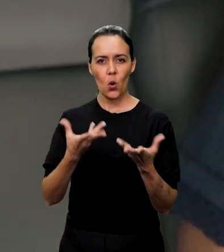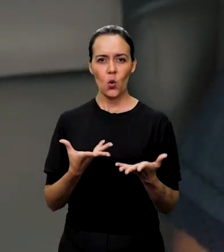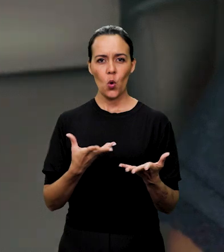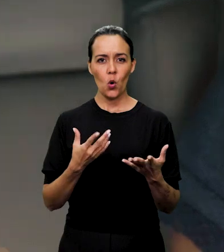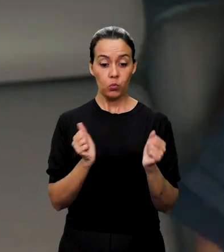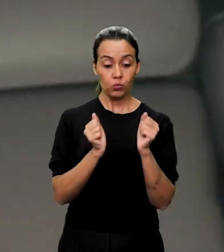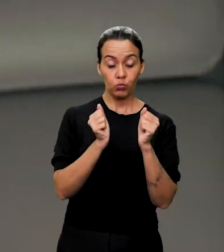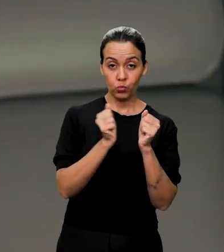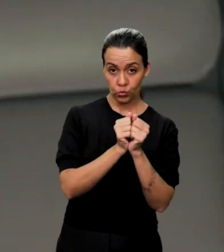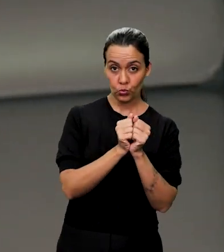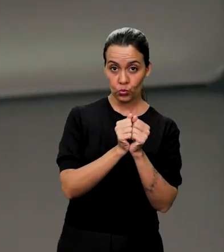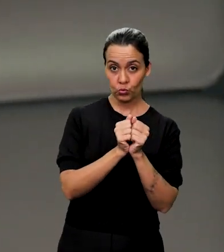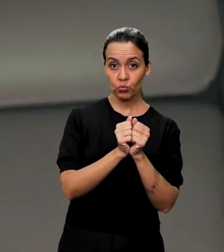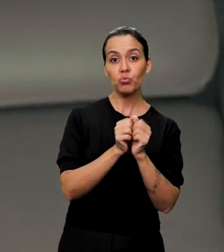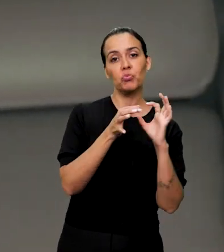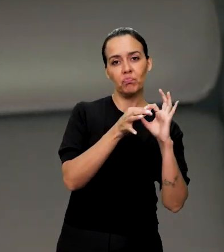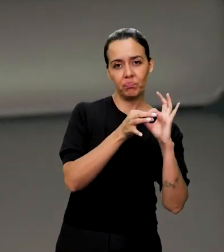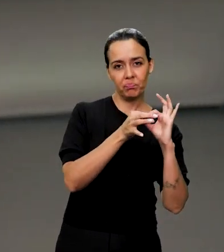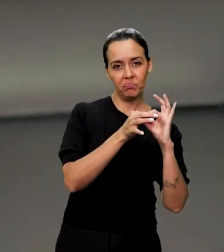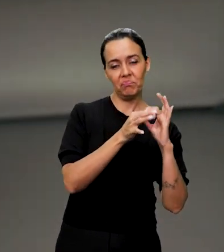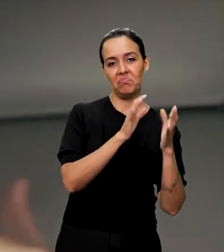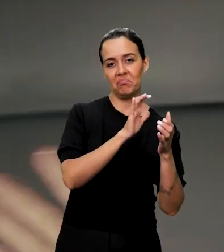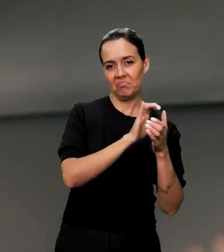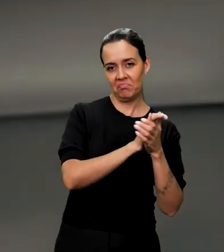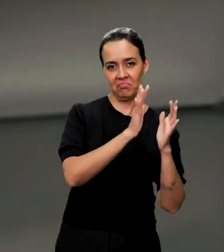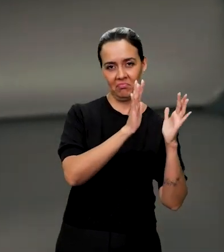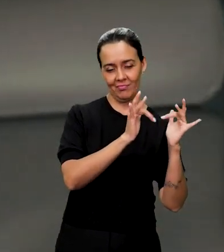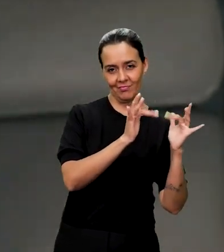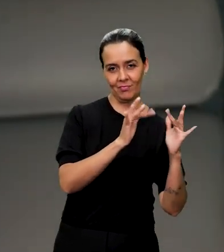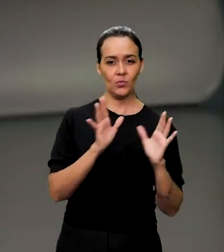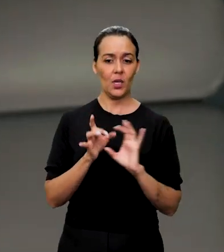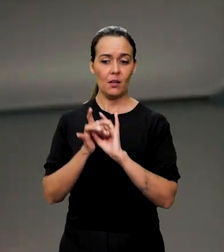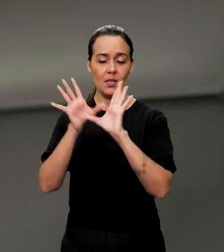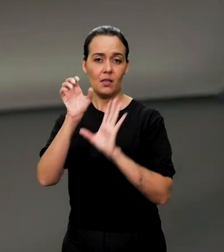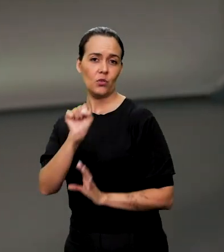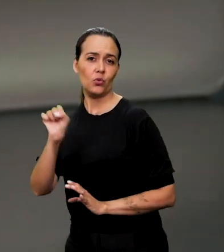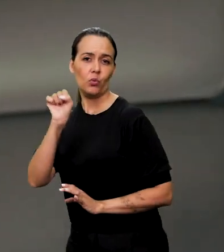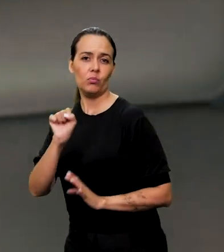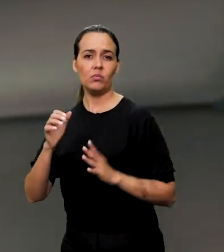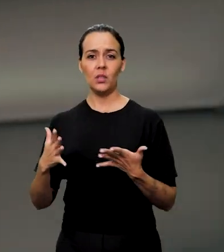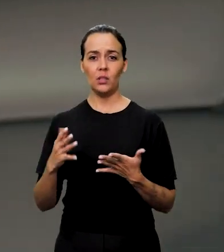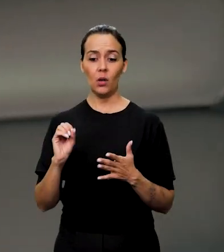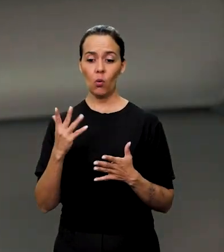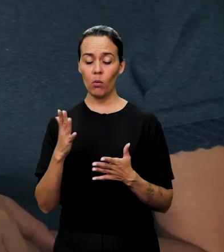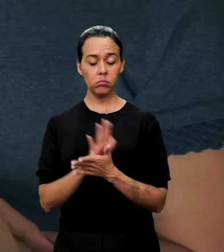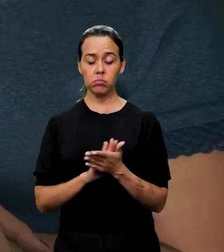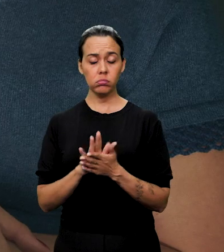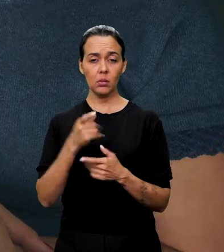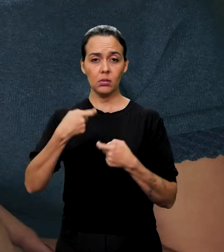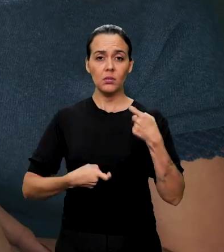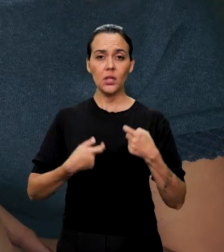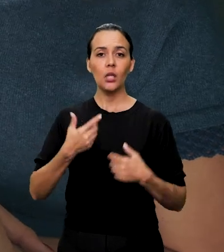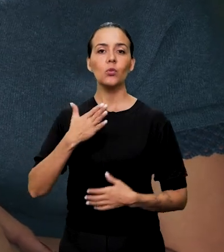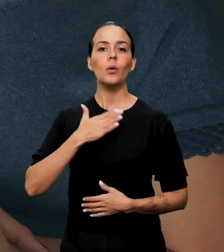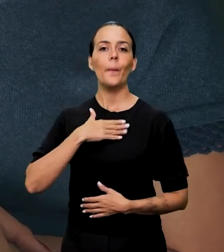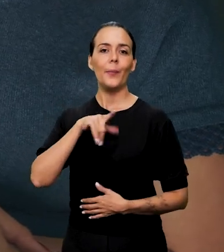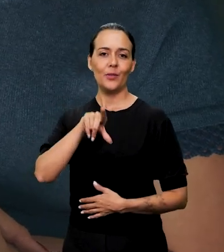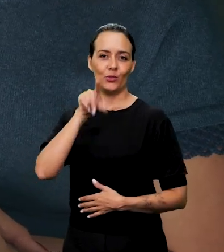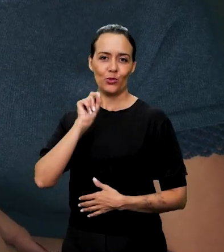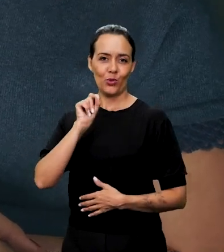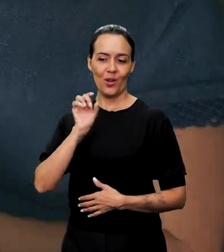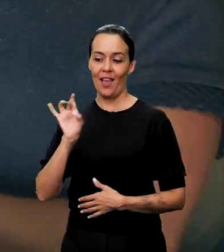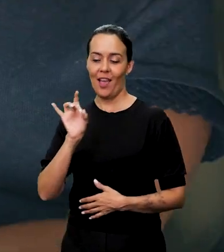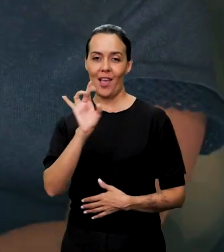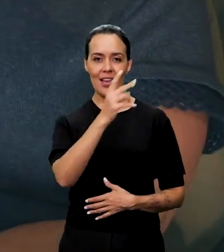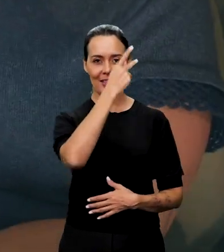parceiro, seja sem um parceiro, sem compromisso, seja de forma autônoma, ou seja sem sexo. Ou seja, é uma escolha individual de cada